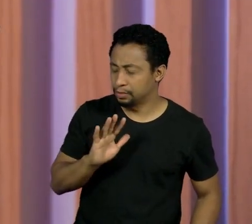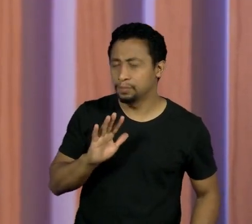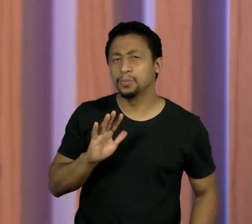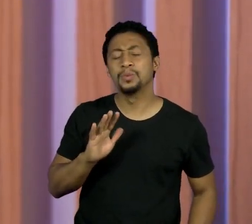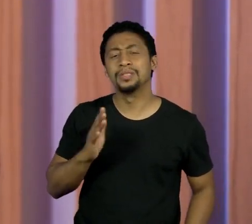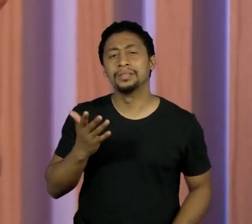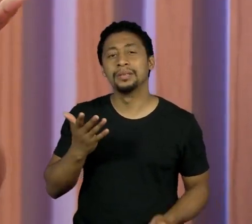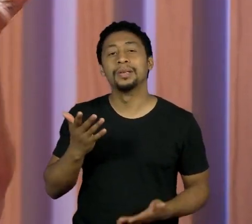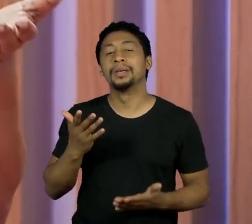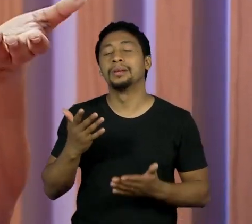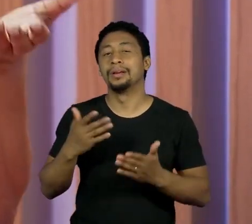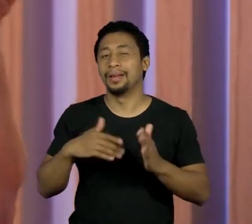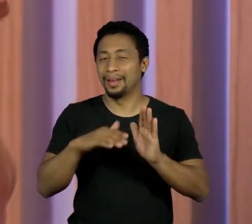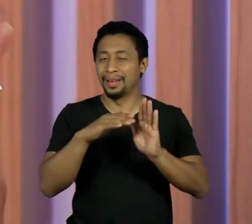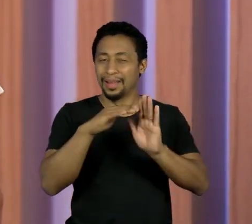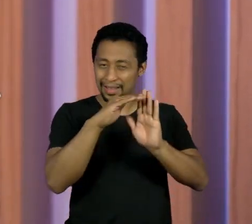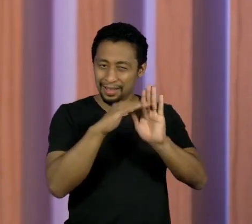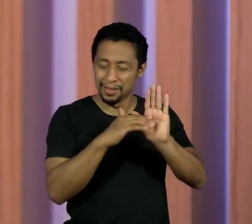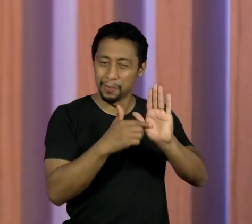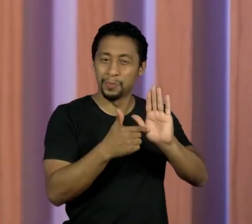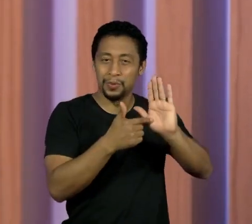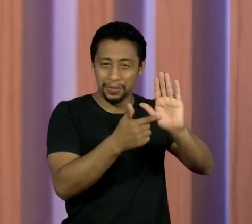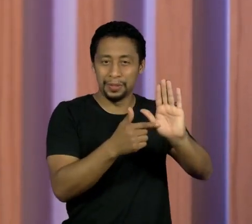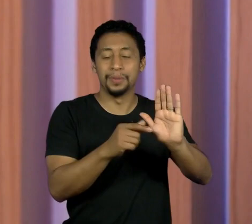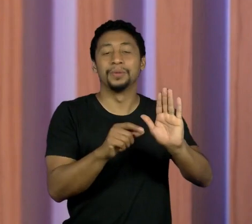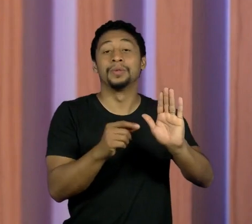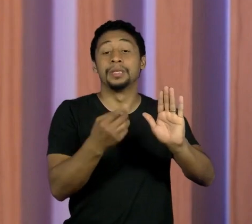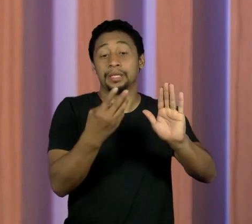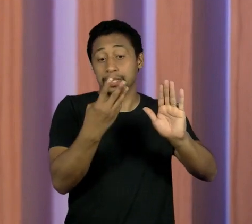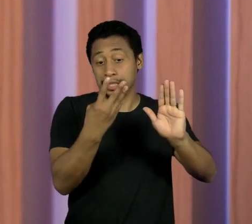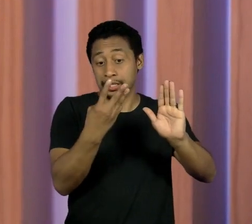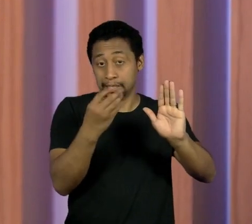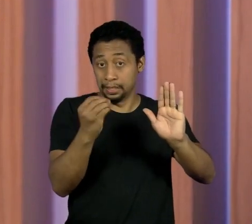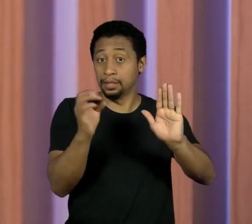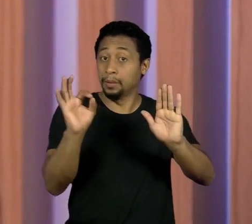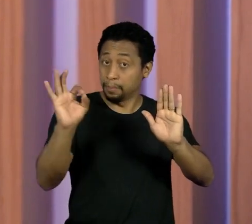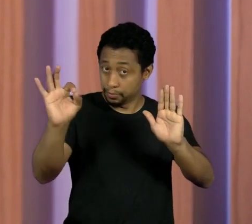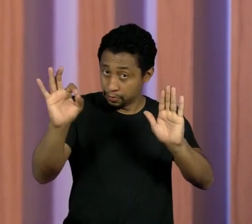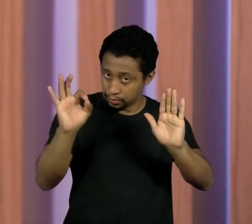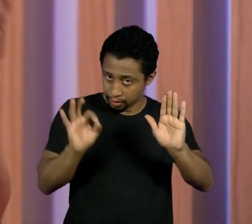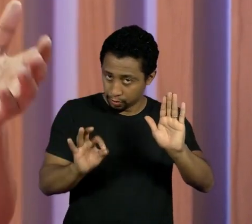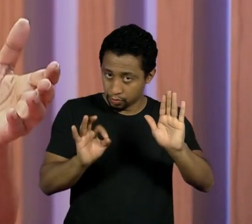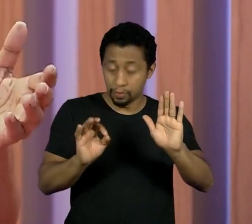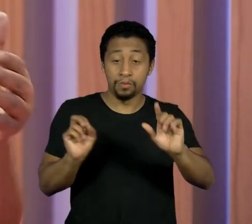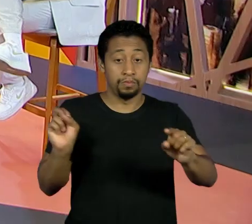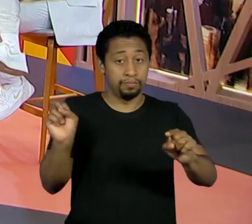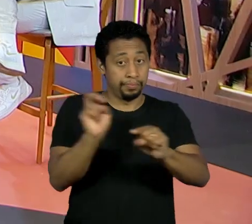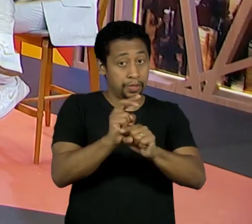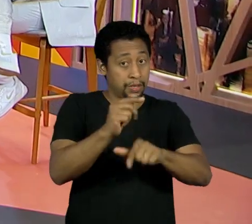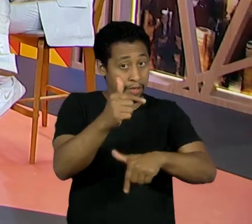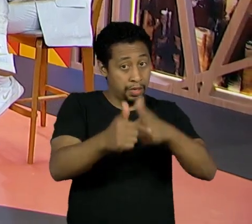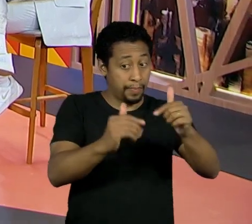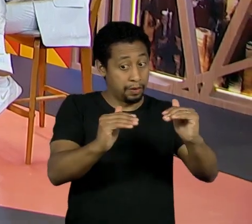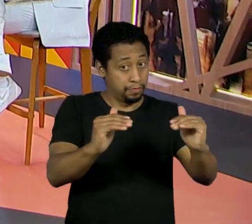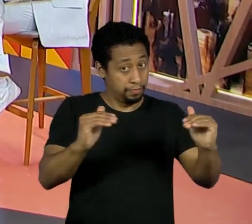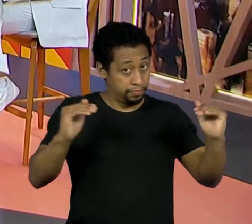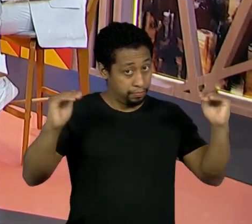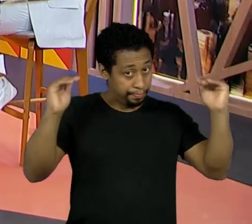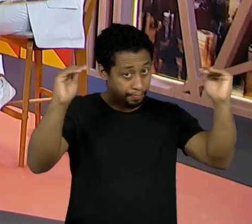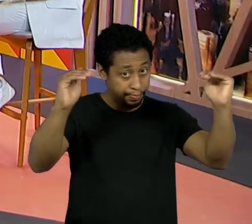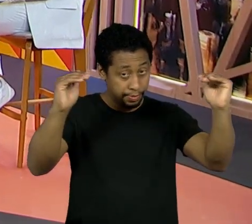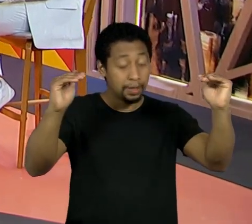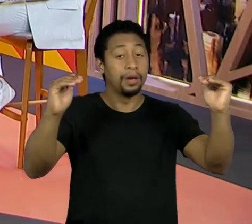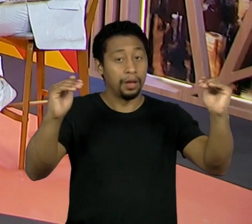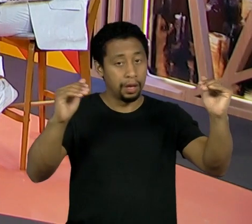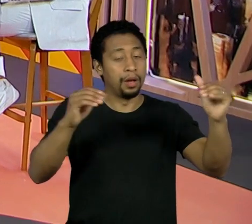normativa de que 30% dos cargos de confiança, né, devem ser ocupados por pessoas negras.